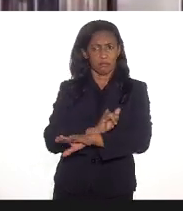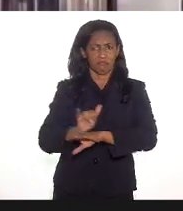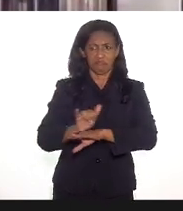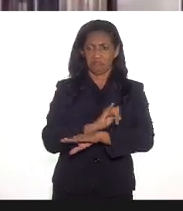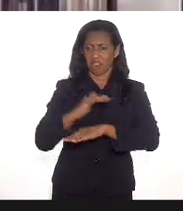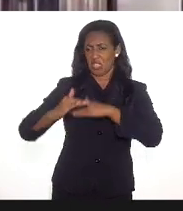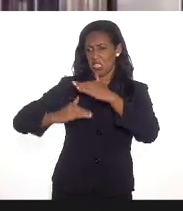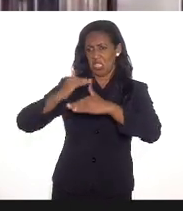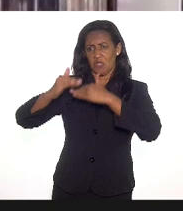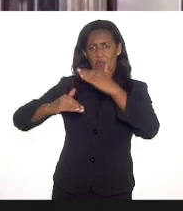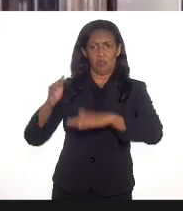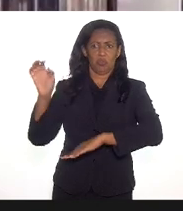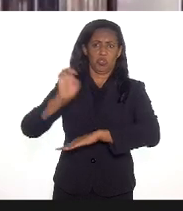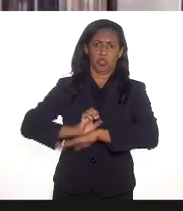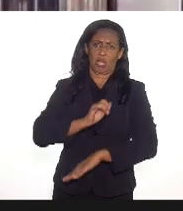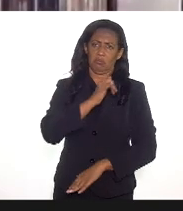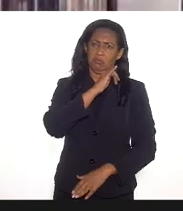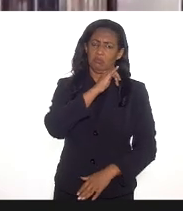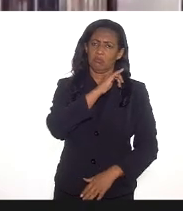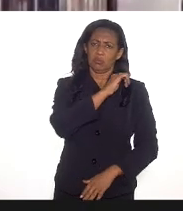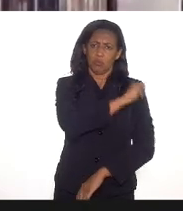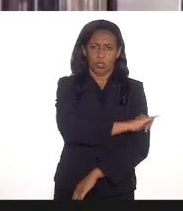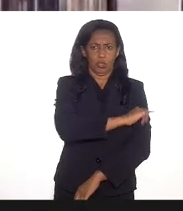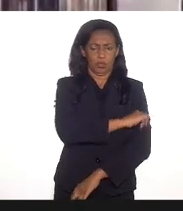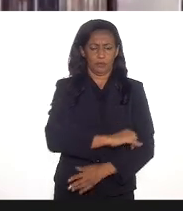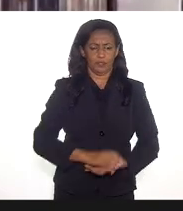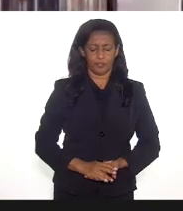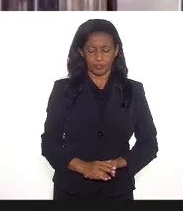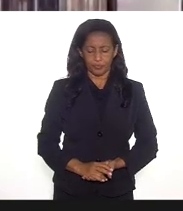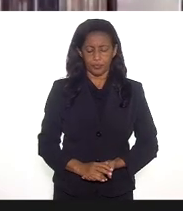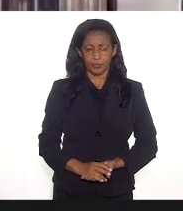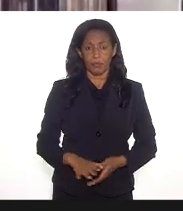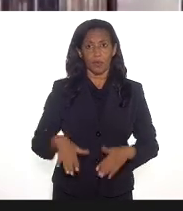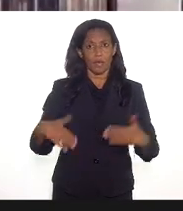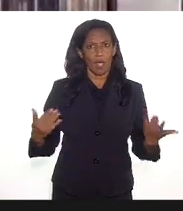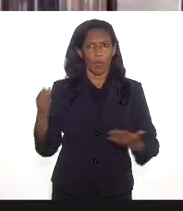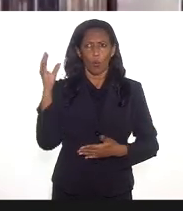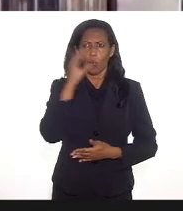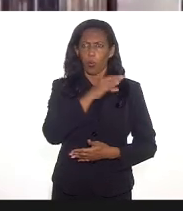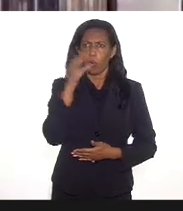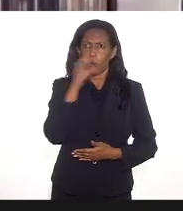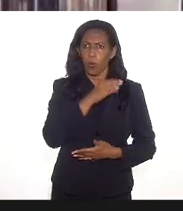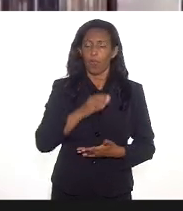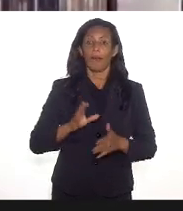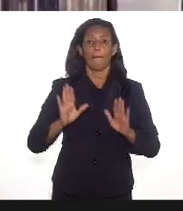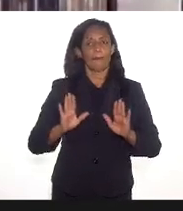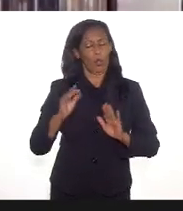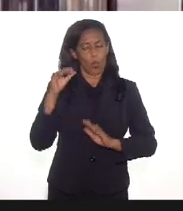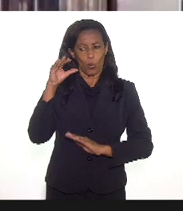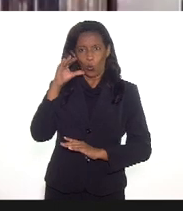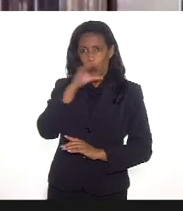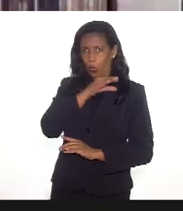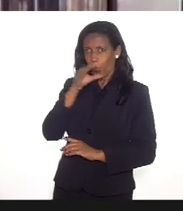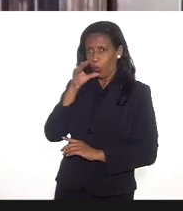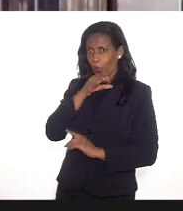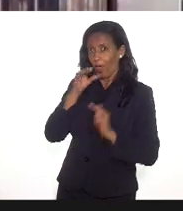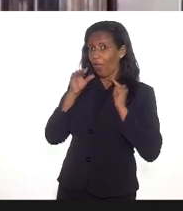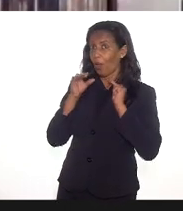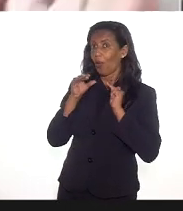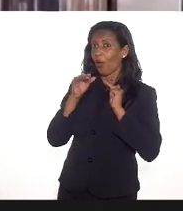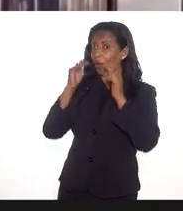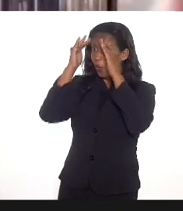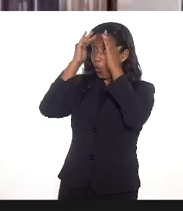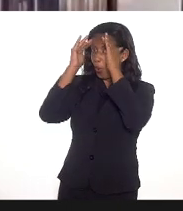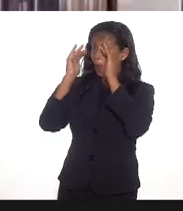desenvolvido no Estado do Rio de Janeiro. Então, isso é uma coisa que se faz urgente. Mas se faz urgente